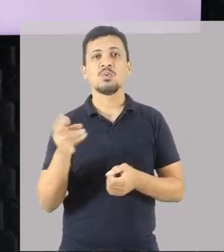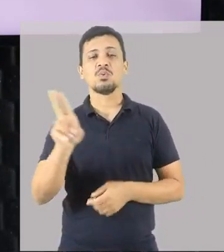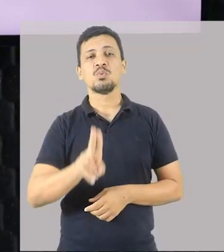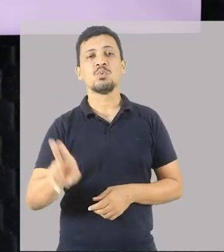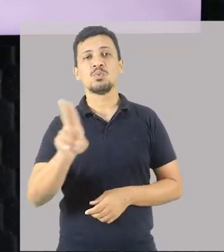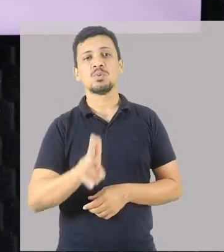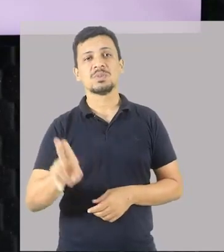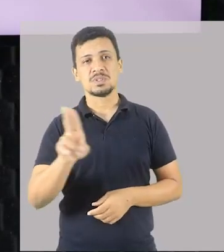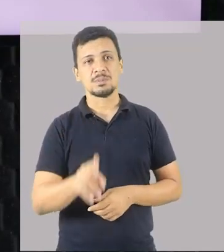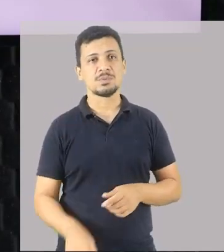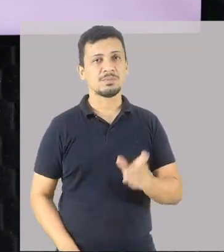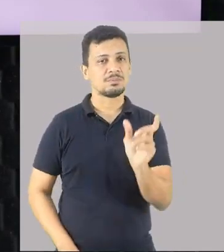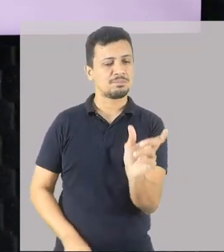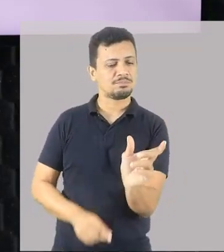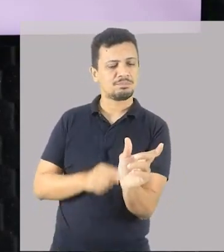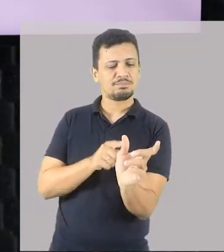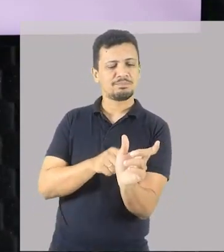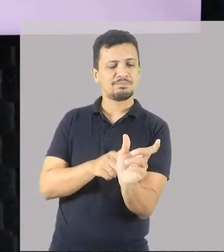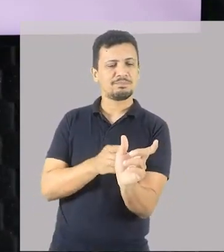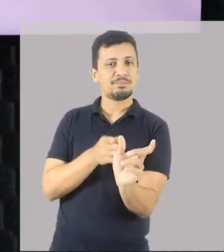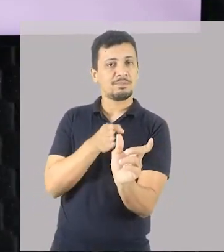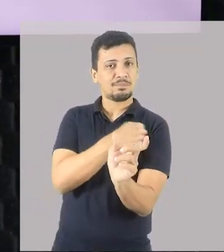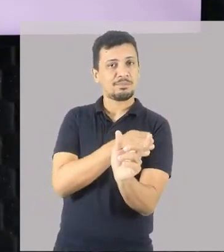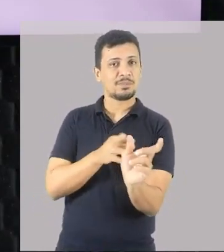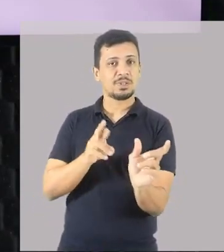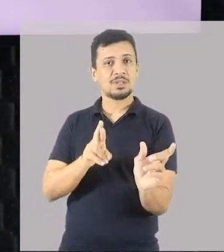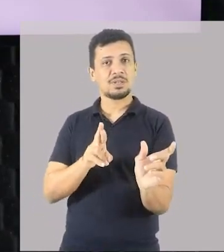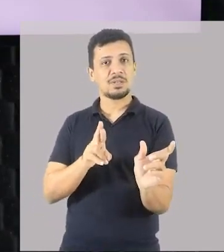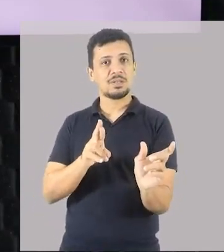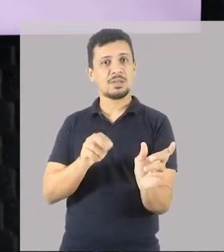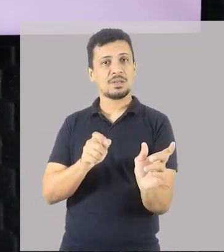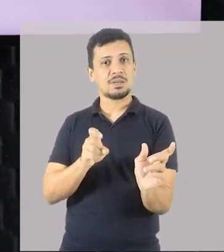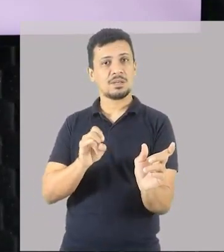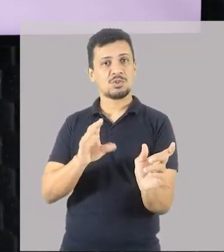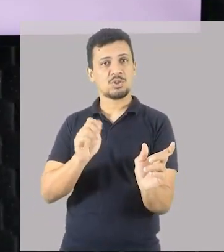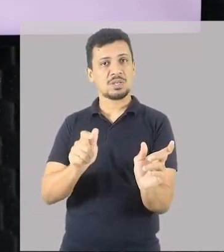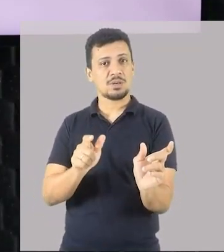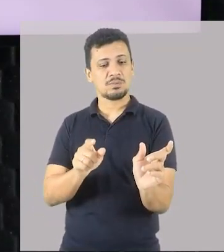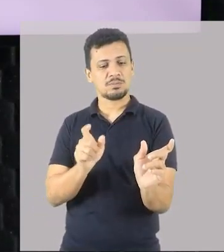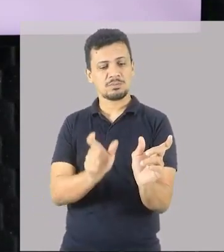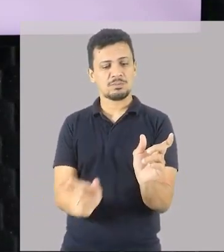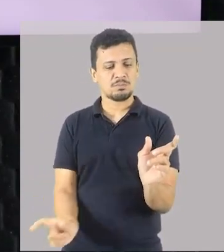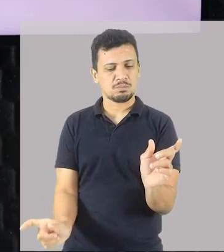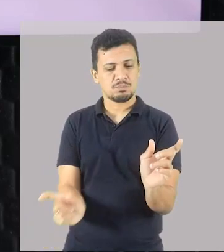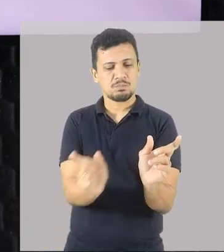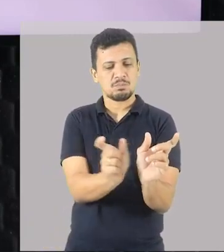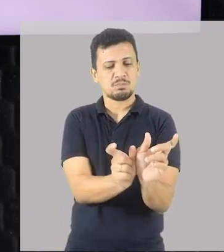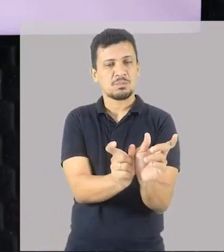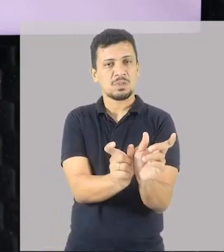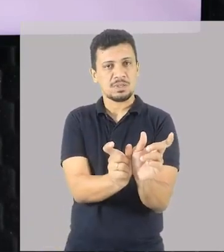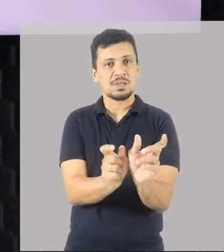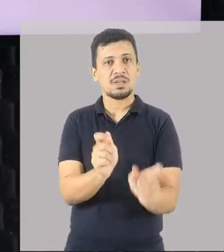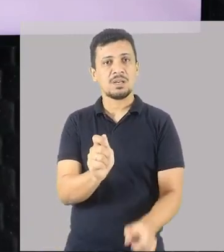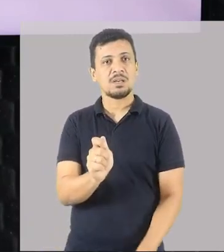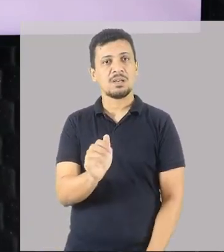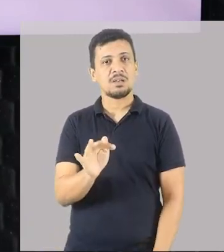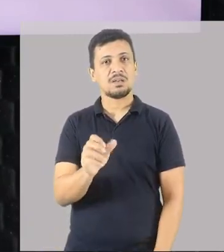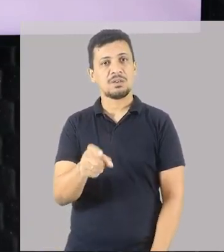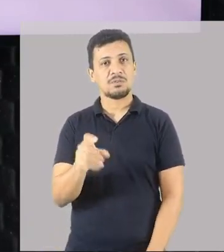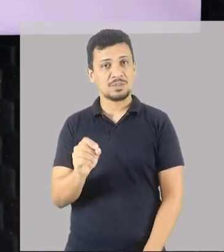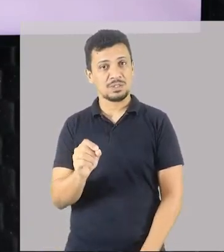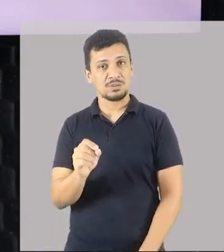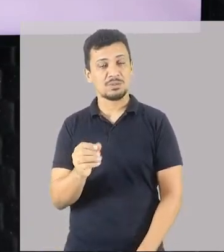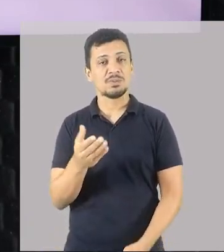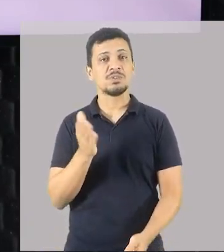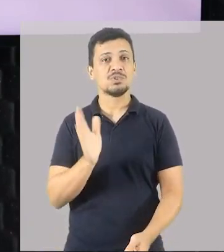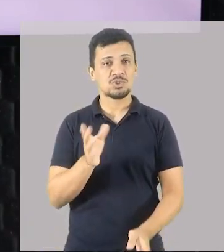utilizamos um radical, né, e a esse radical nós fazemos o acréscimo de afixos, nós tivemos uma aula sobre afixos,